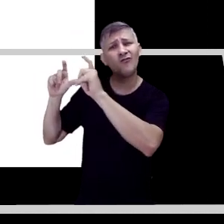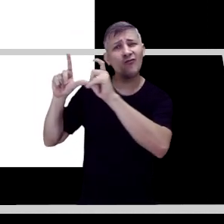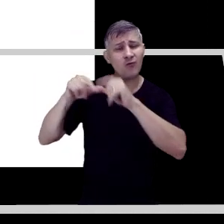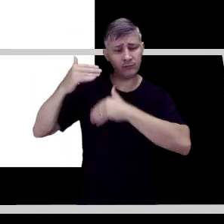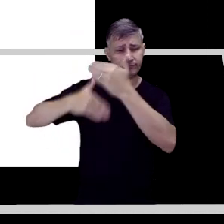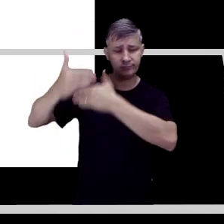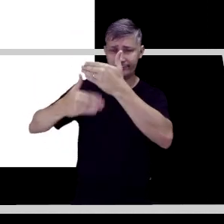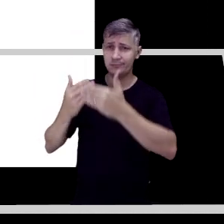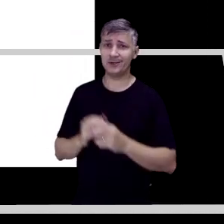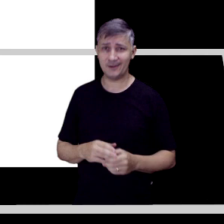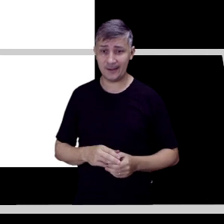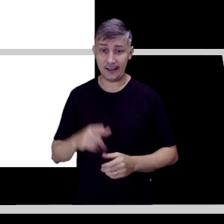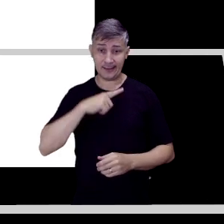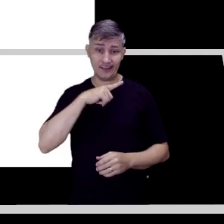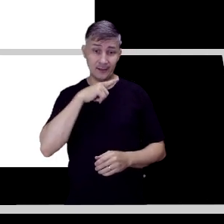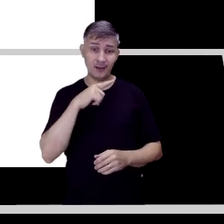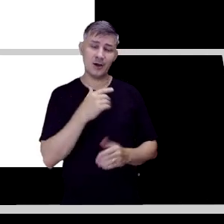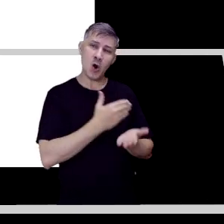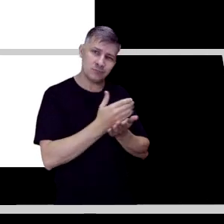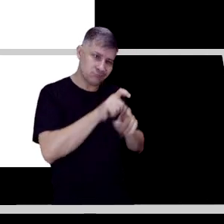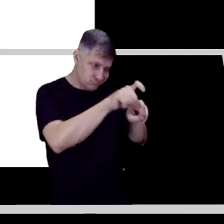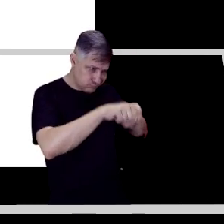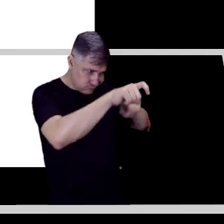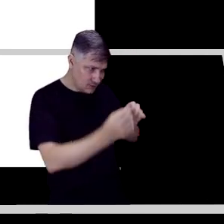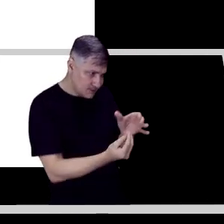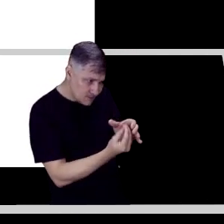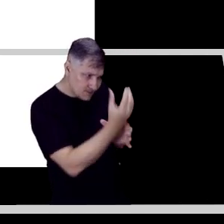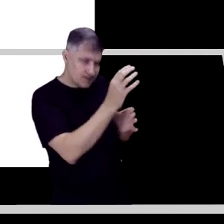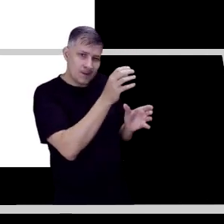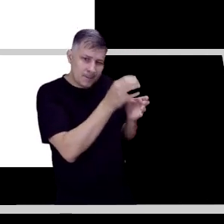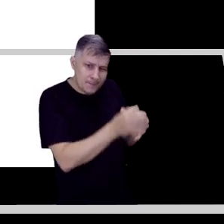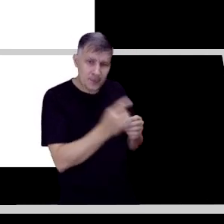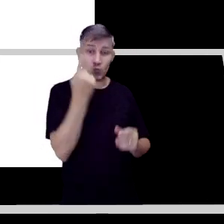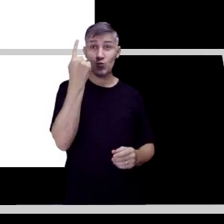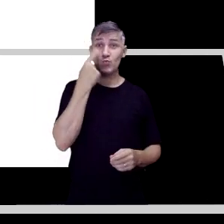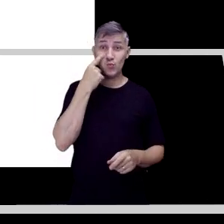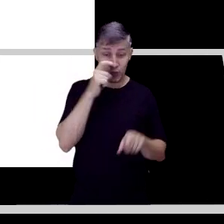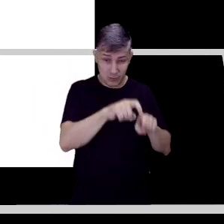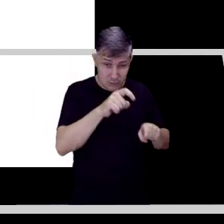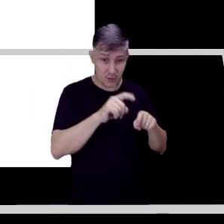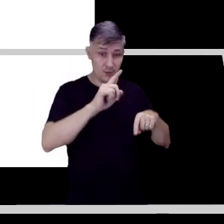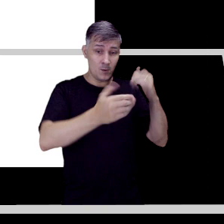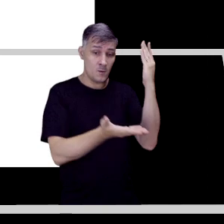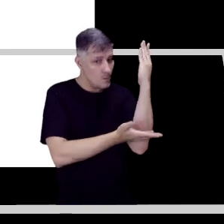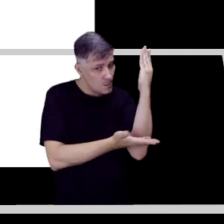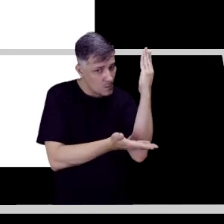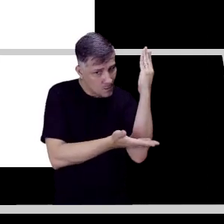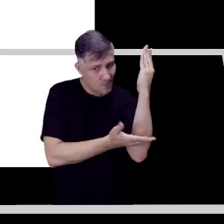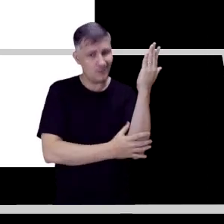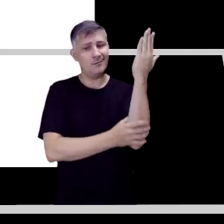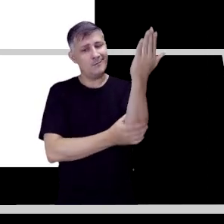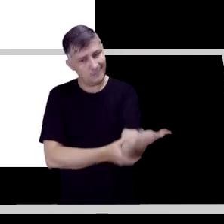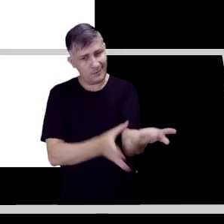uma sequência mais de fotografias desse processo. Ali desde as mudas do pinos, que a gente está vendo ali na imagem 1, né, o plantio,